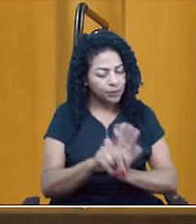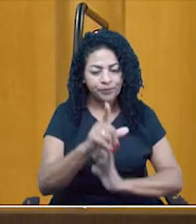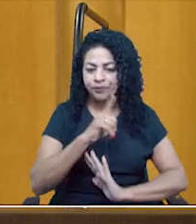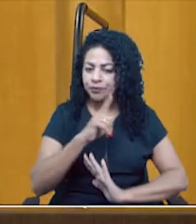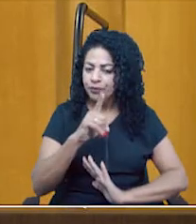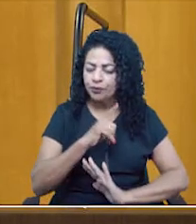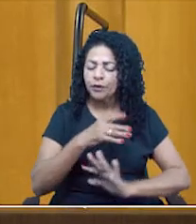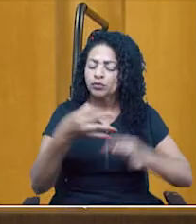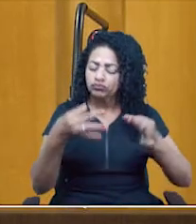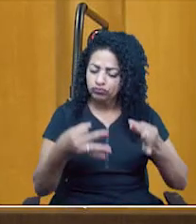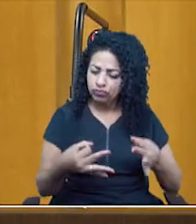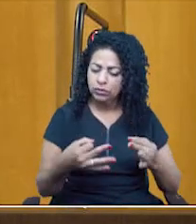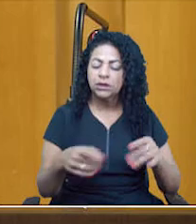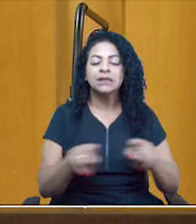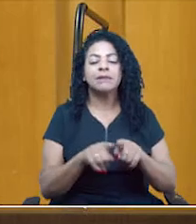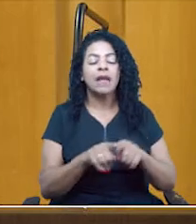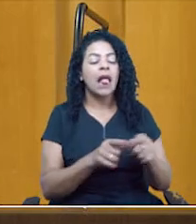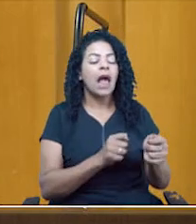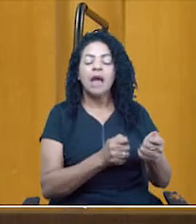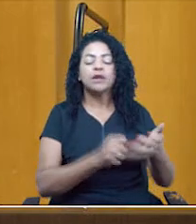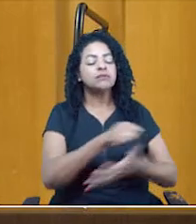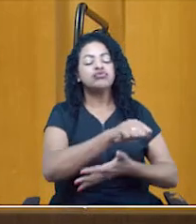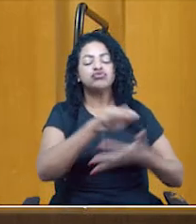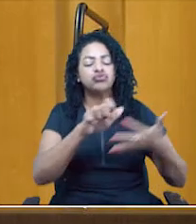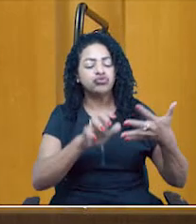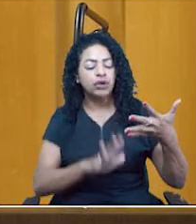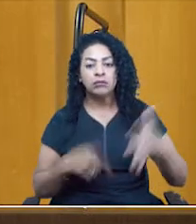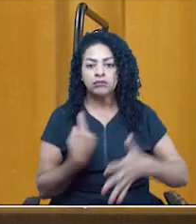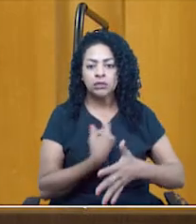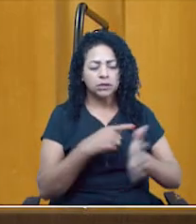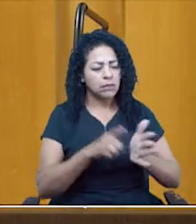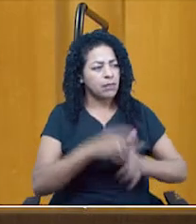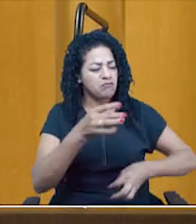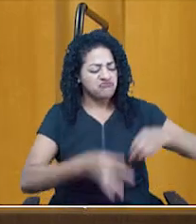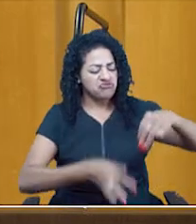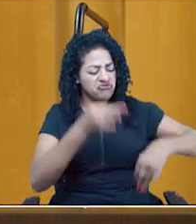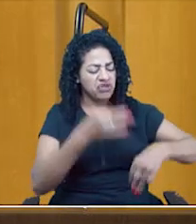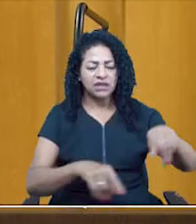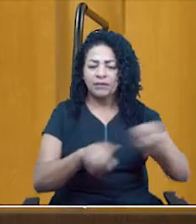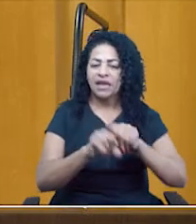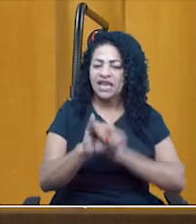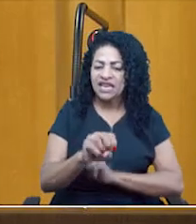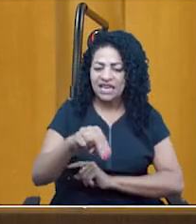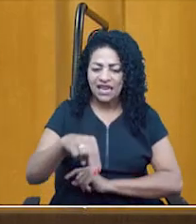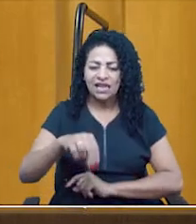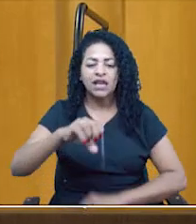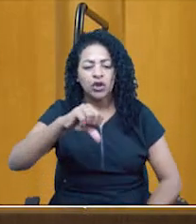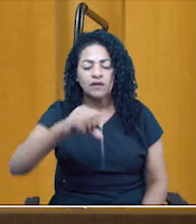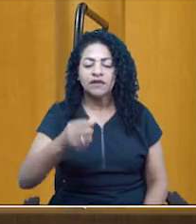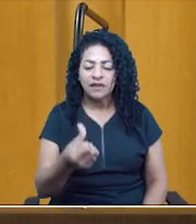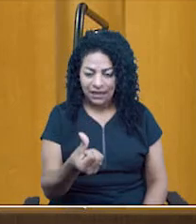regulam nossas atividades como magistrados, como a IN 96 de 2023 do